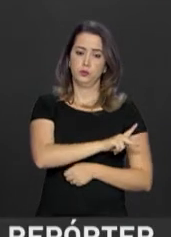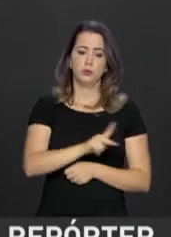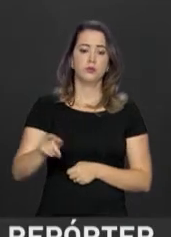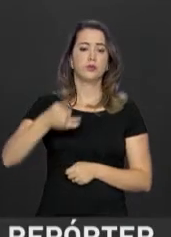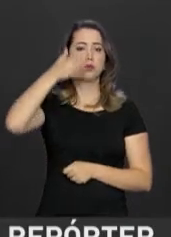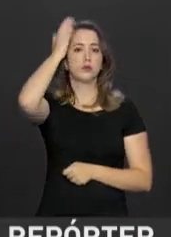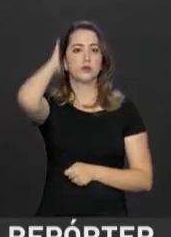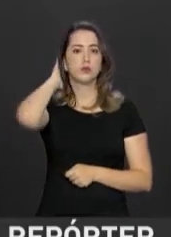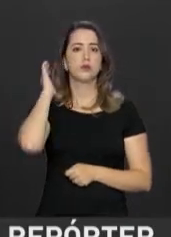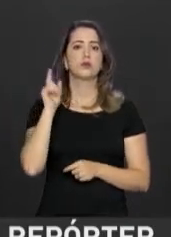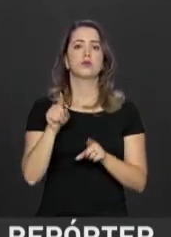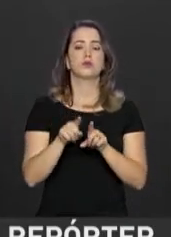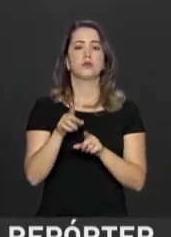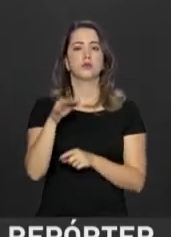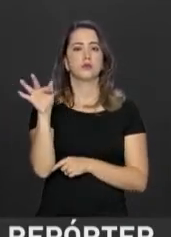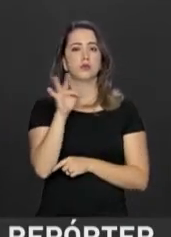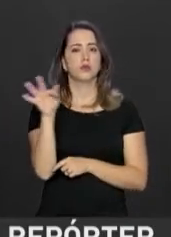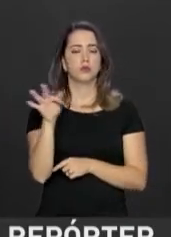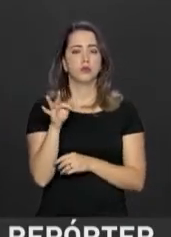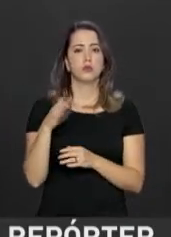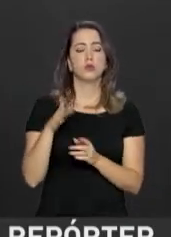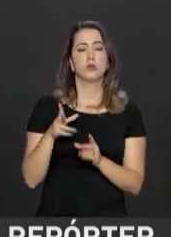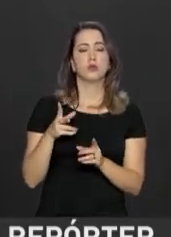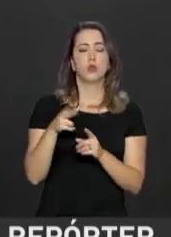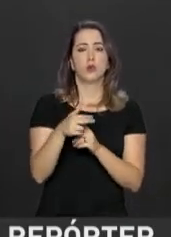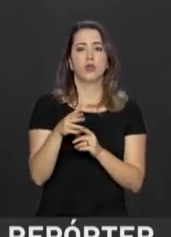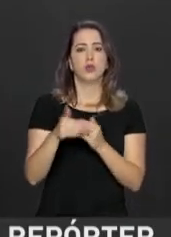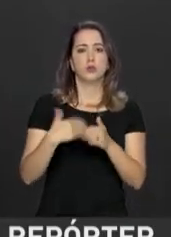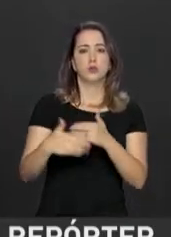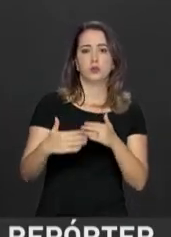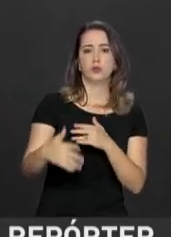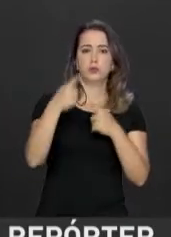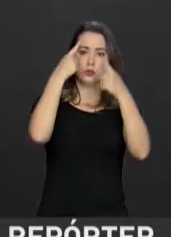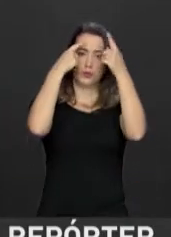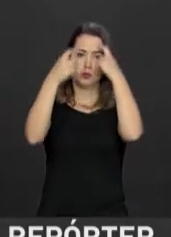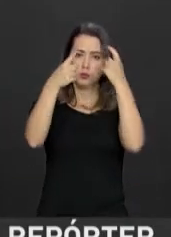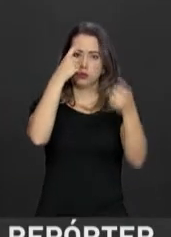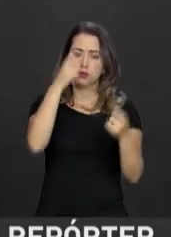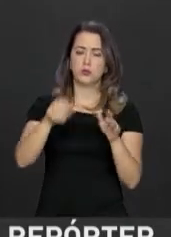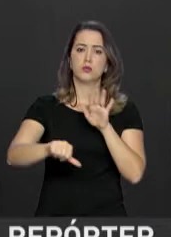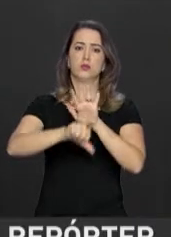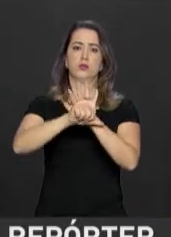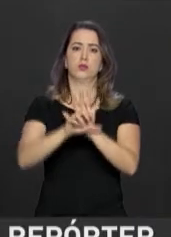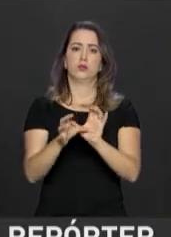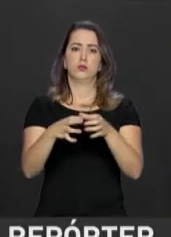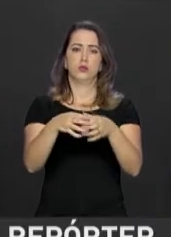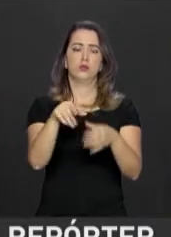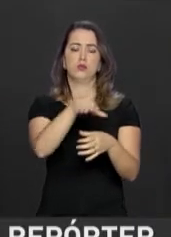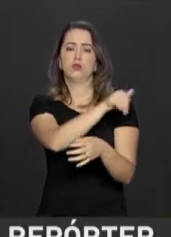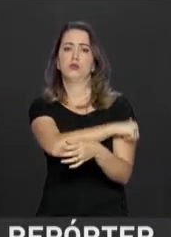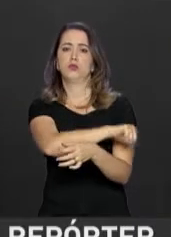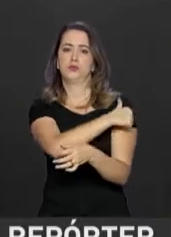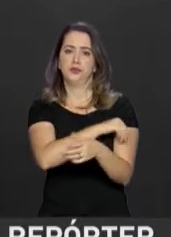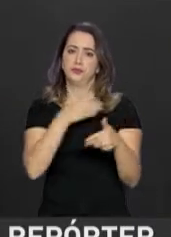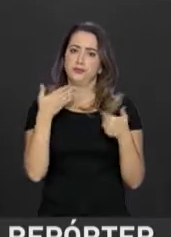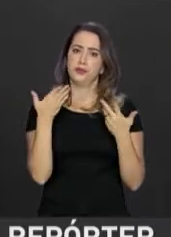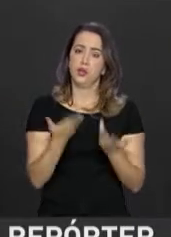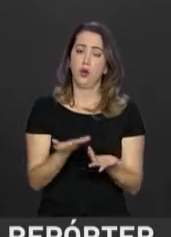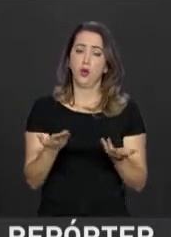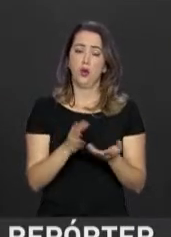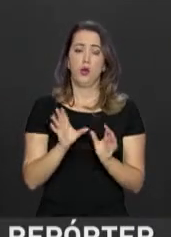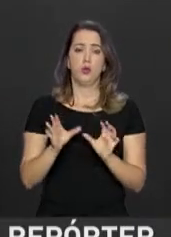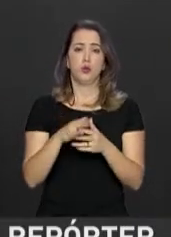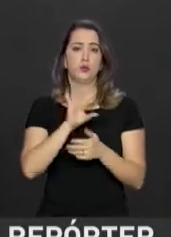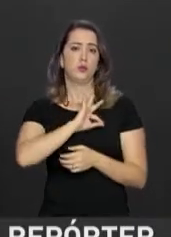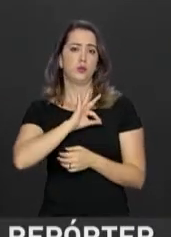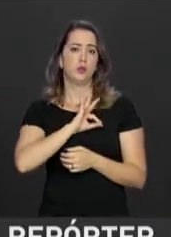presidente michel temer em fevereiro para conter o avanço da violência e do crime no estado com a intervenção as forças